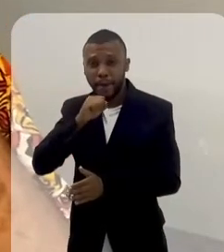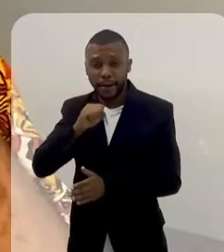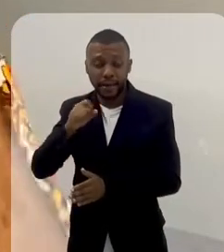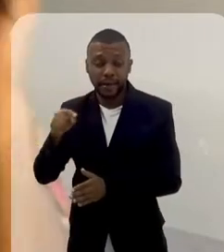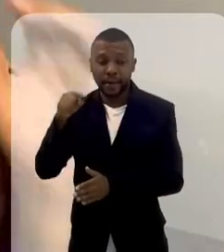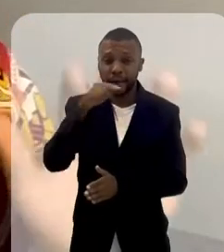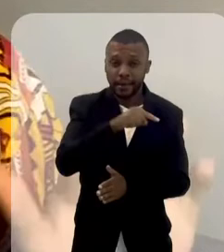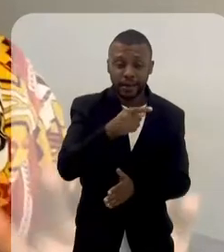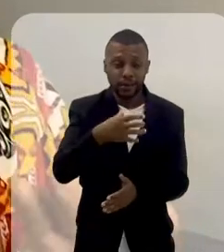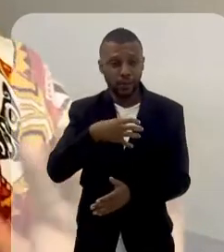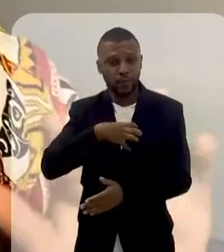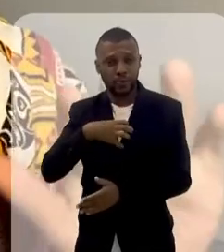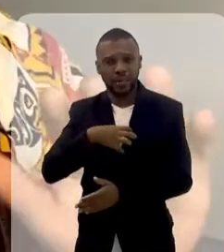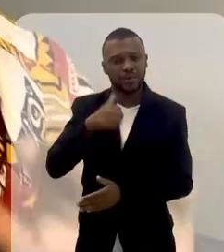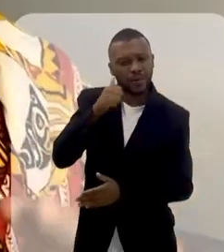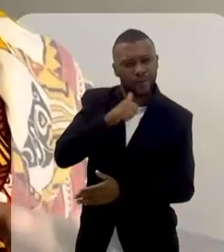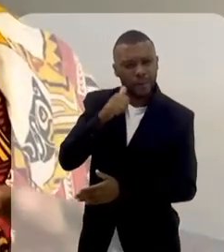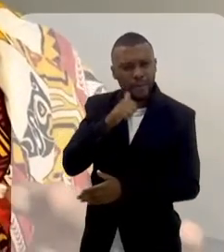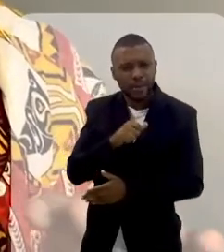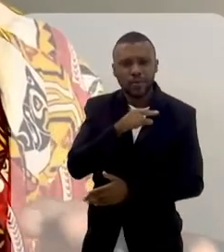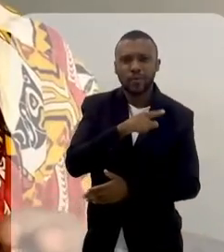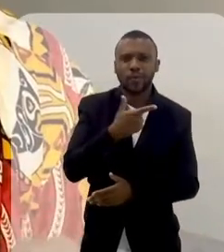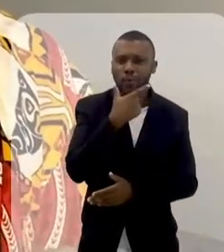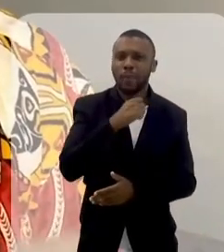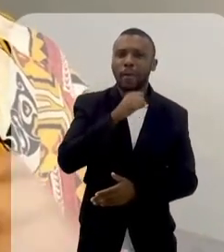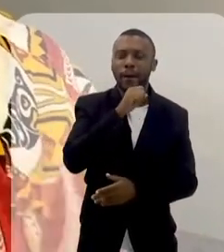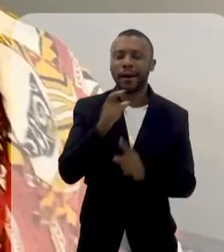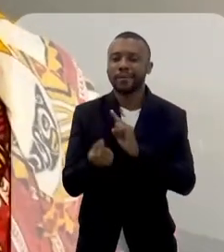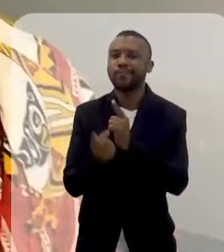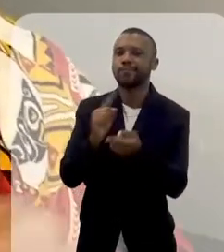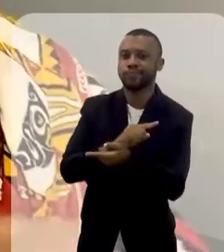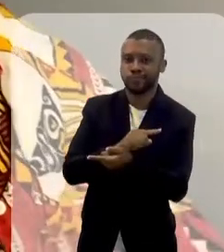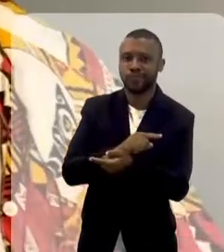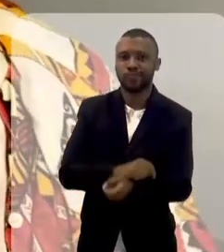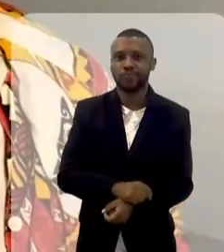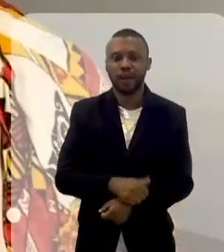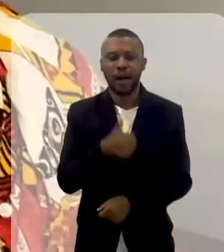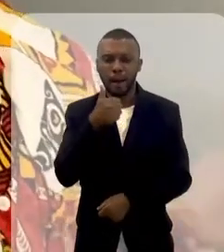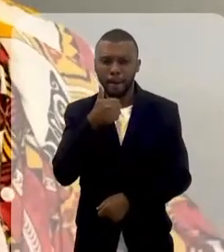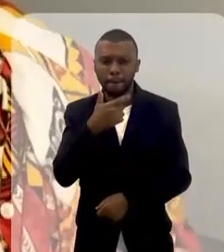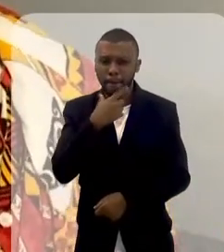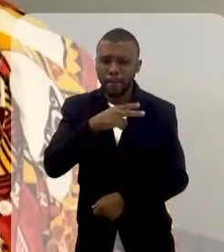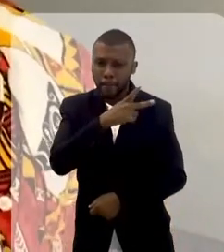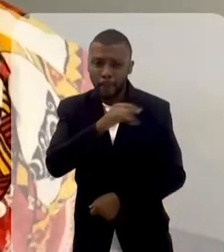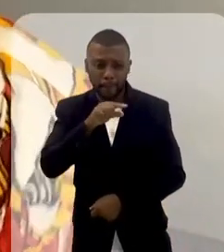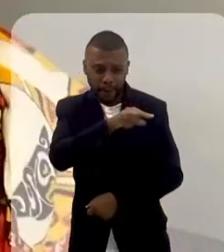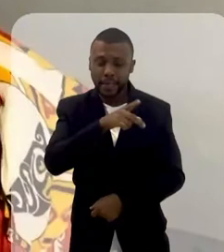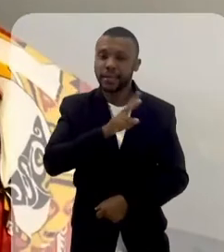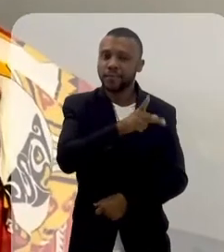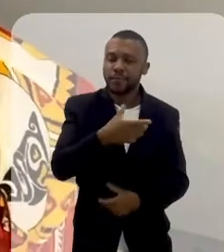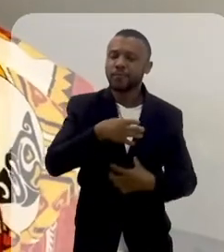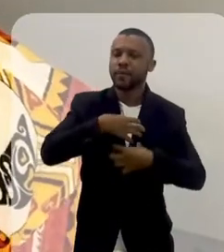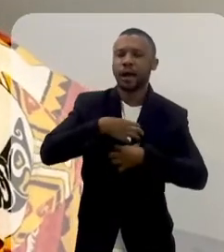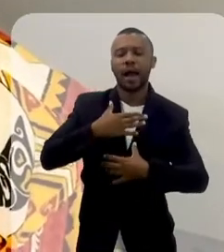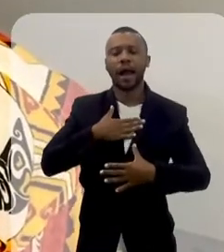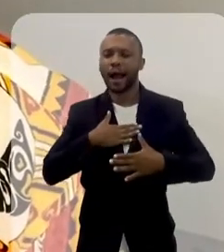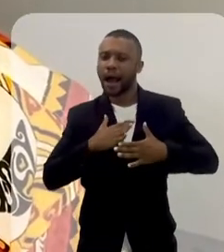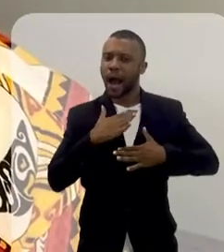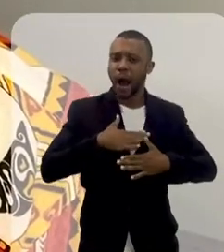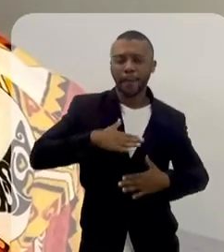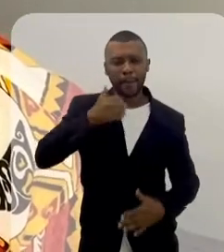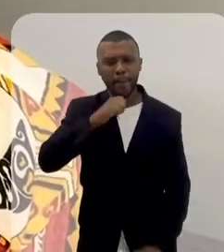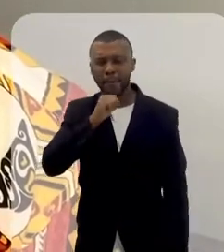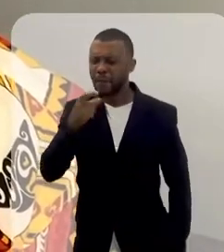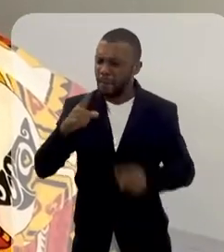Então, meu pai sempre foi muito, muito mais pacato nesse lugar, e minha mãe sempre foi muito espoleta, quebrando tudo e tudo mais. Então, não tenho